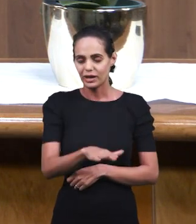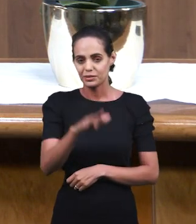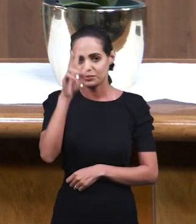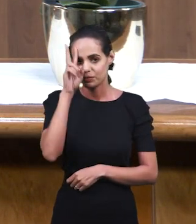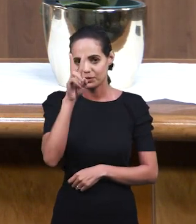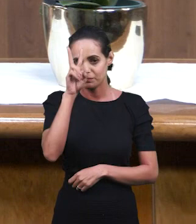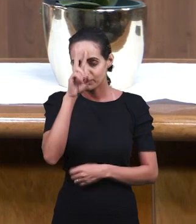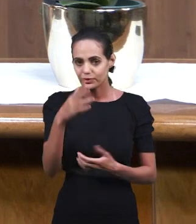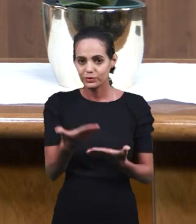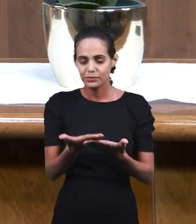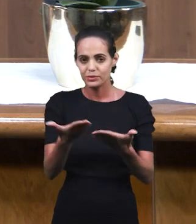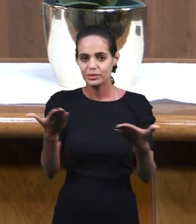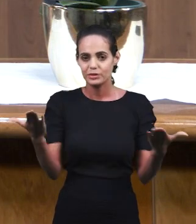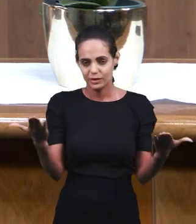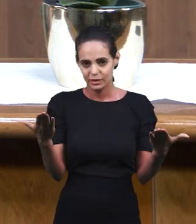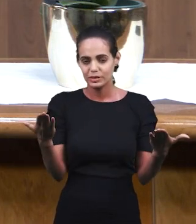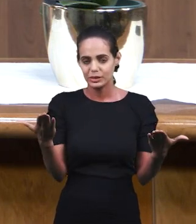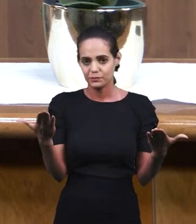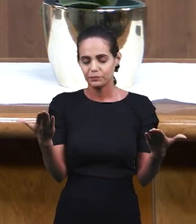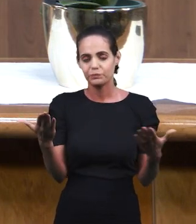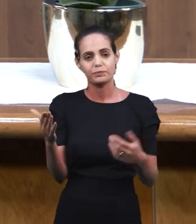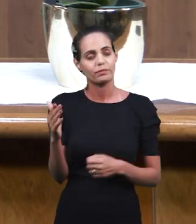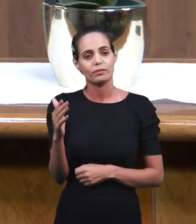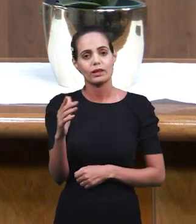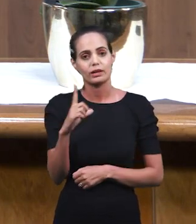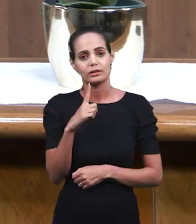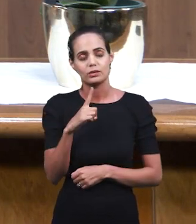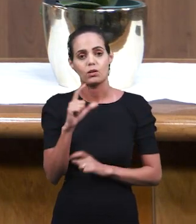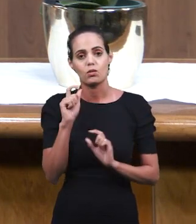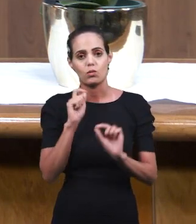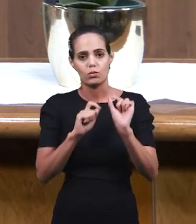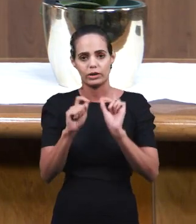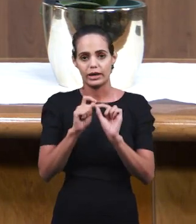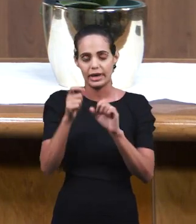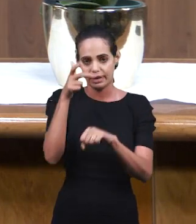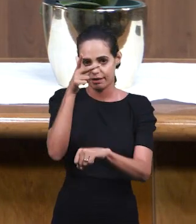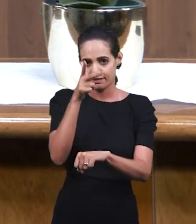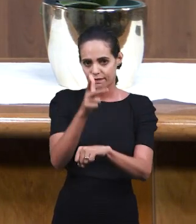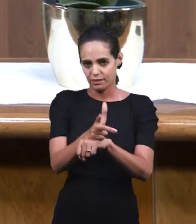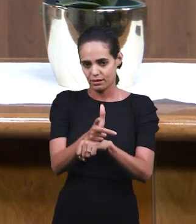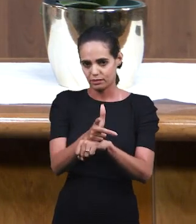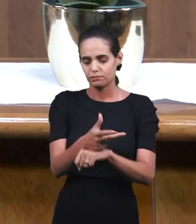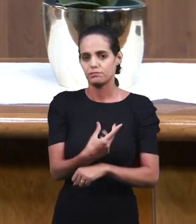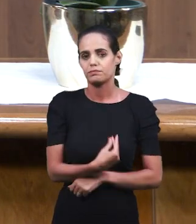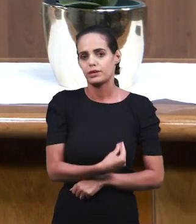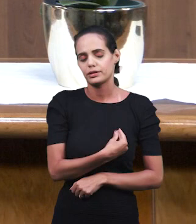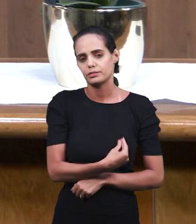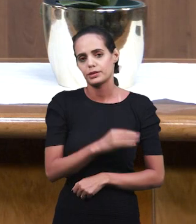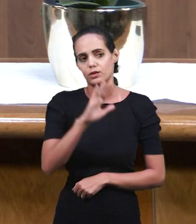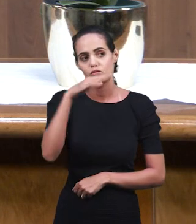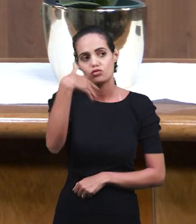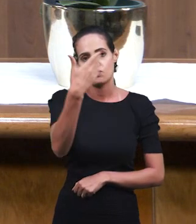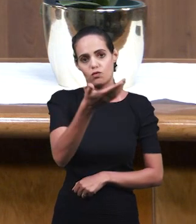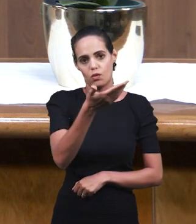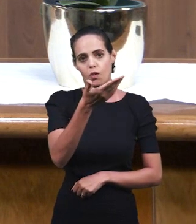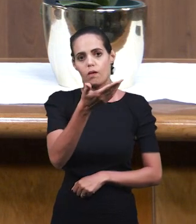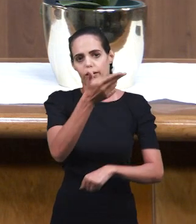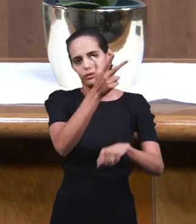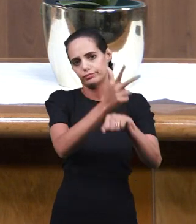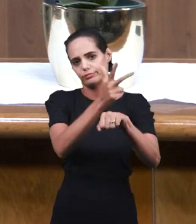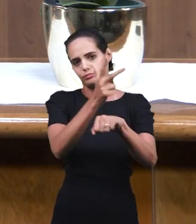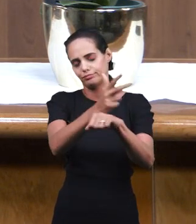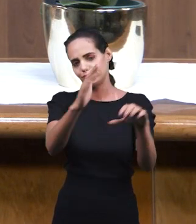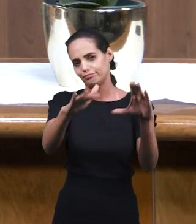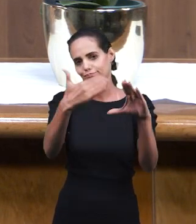irmãos que continuamos fazendo este encontro de forma gravada, com a participação dos irmãos de fora, uma